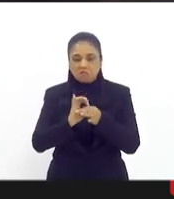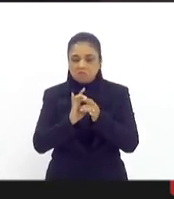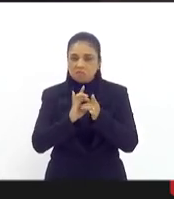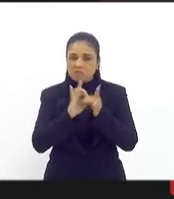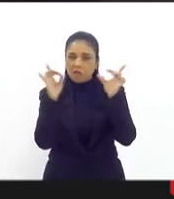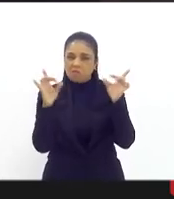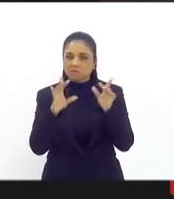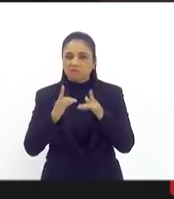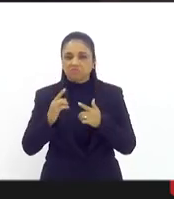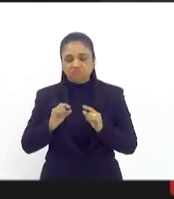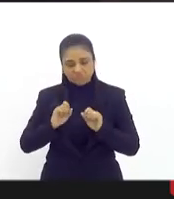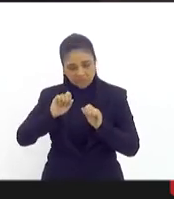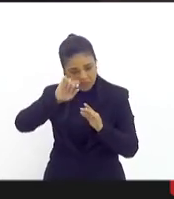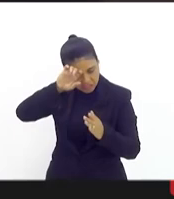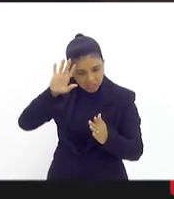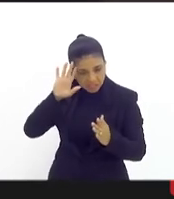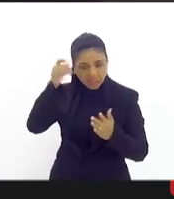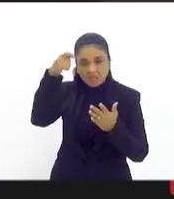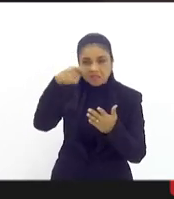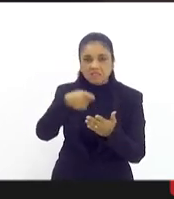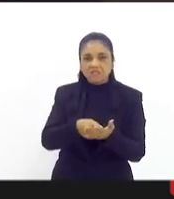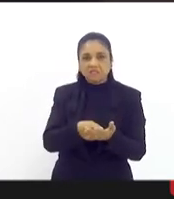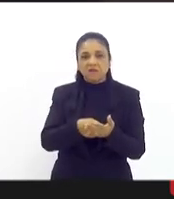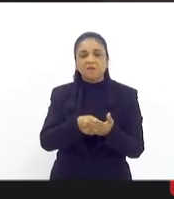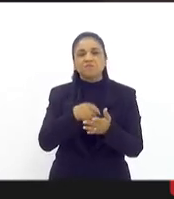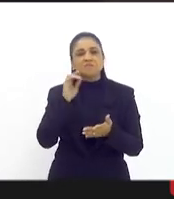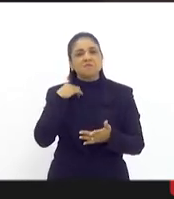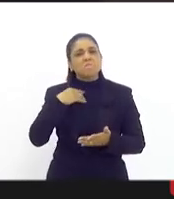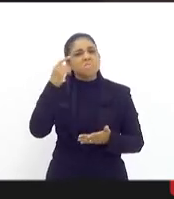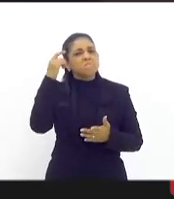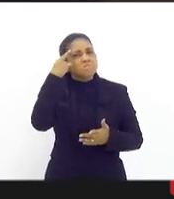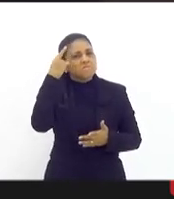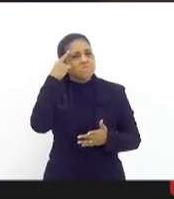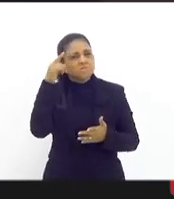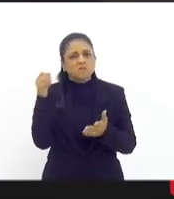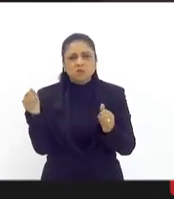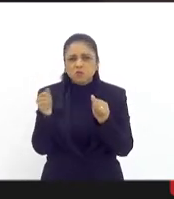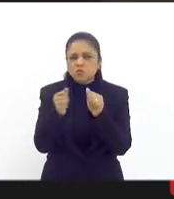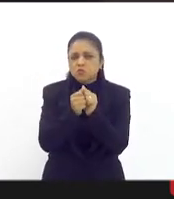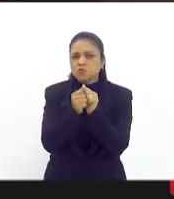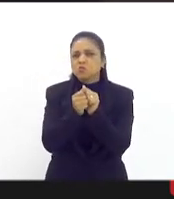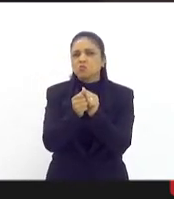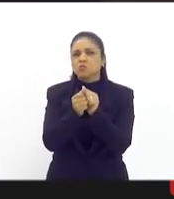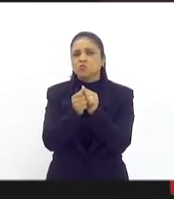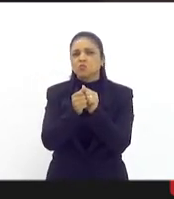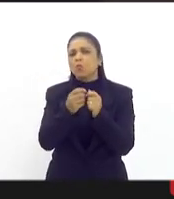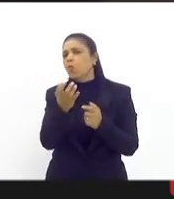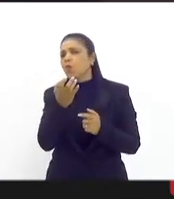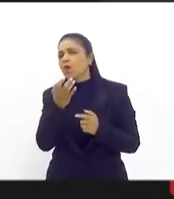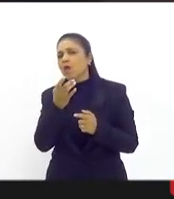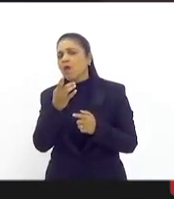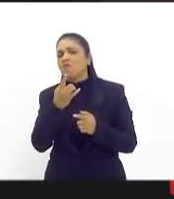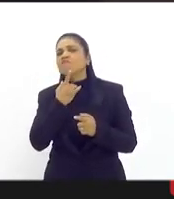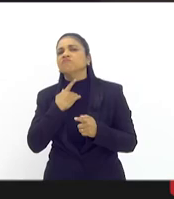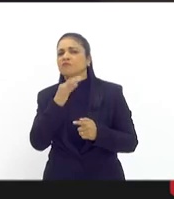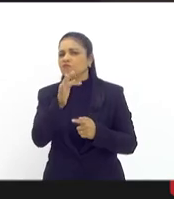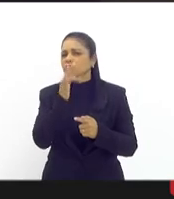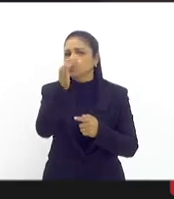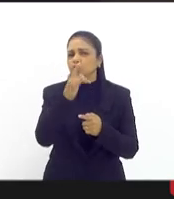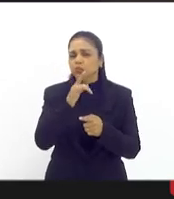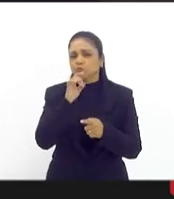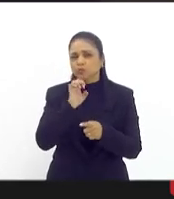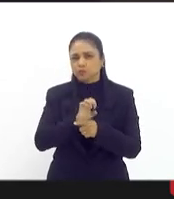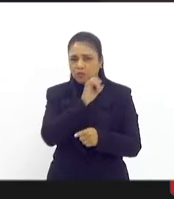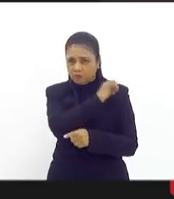das decisões, da tomada de decisão, e também de realmente pensar junto o que a gente quer para o nosso Estado e que, enfim, seja uma